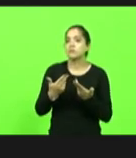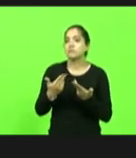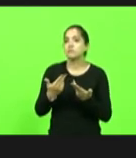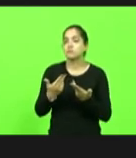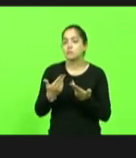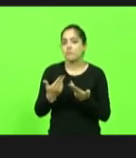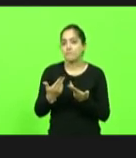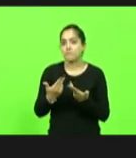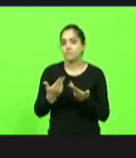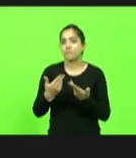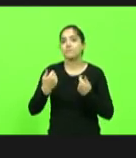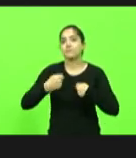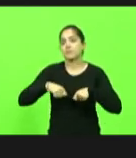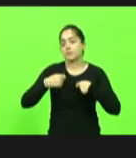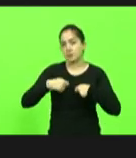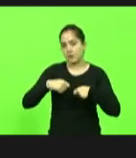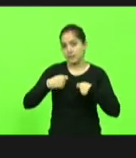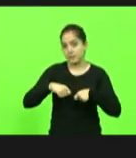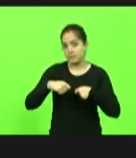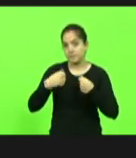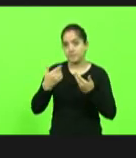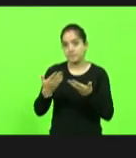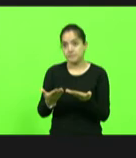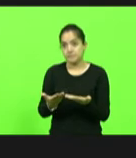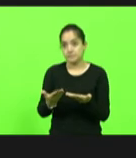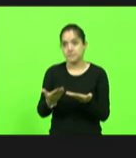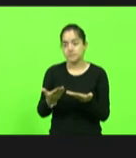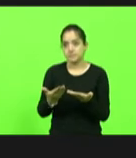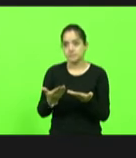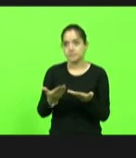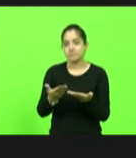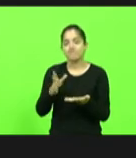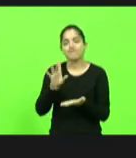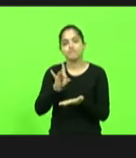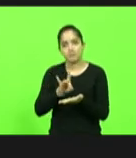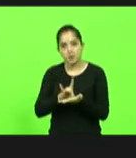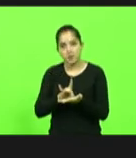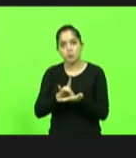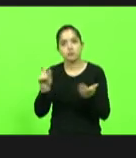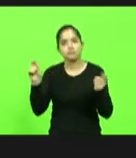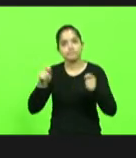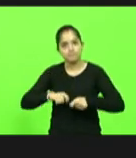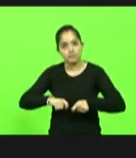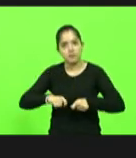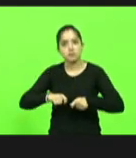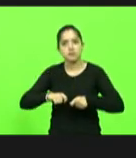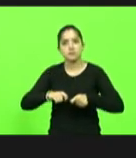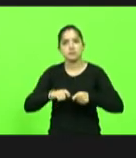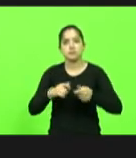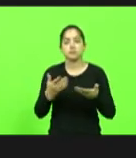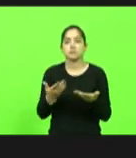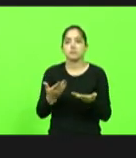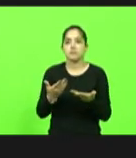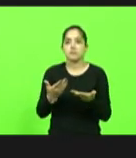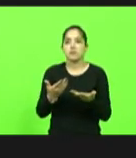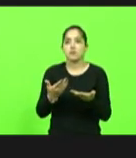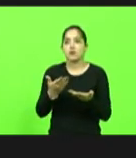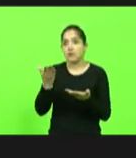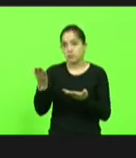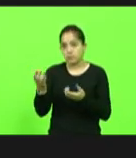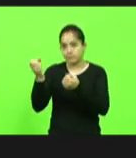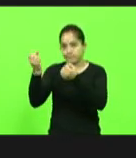fato, precisamos que aconteça, que saia das gavetas, como a senhora